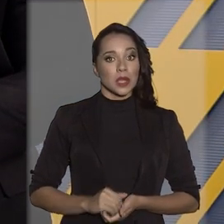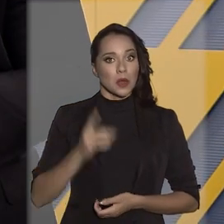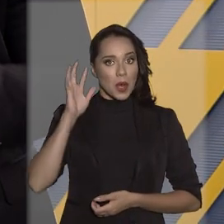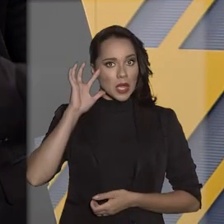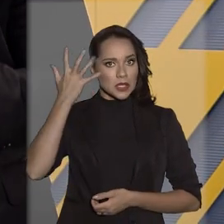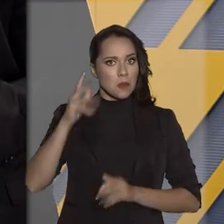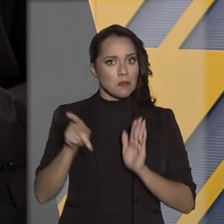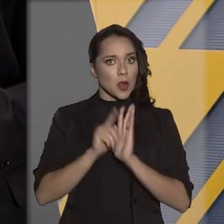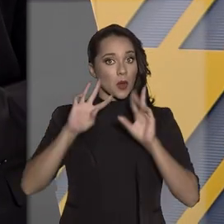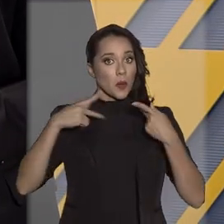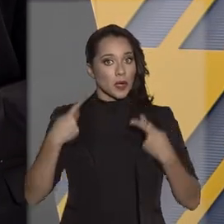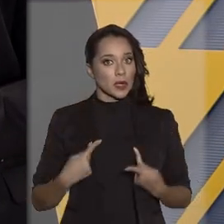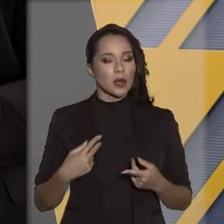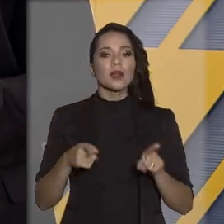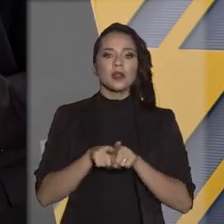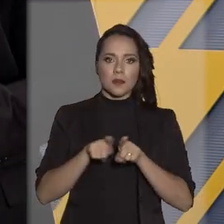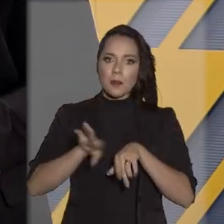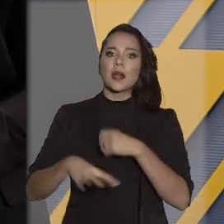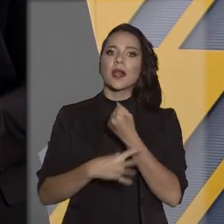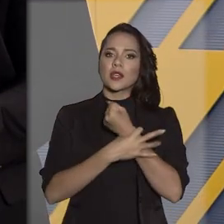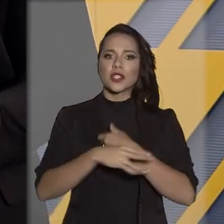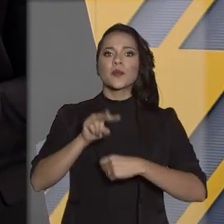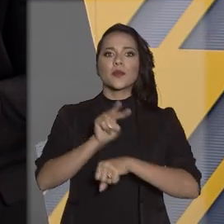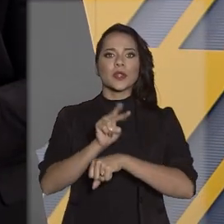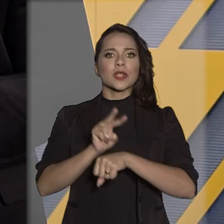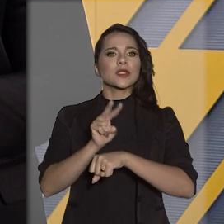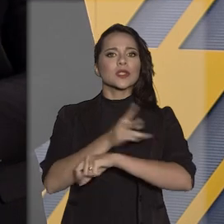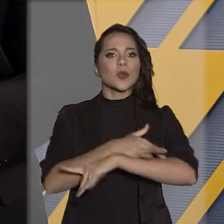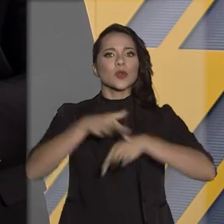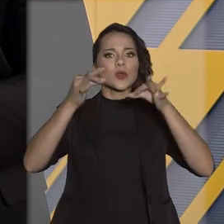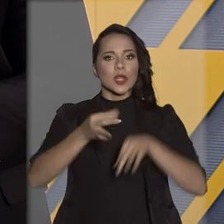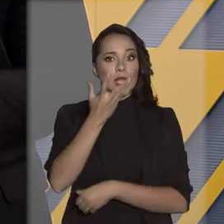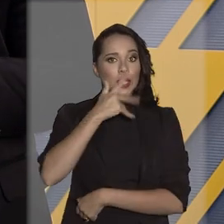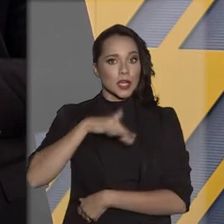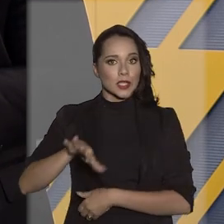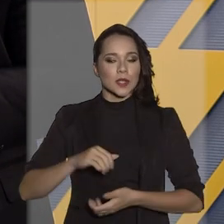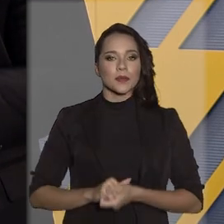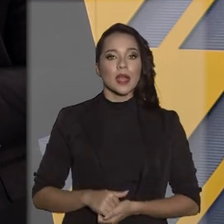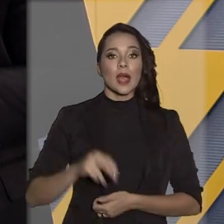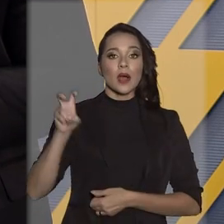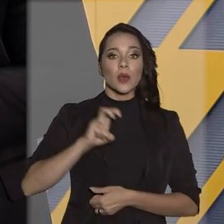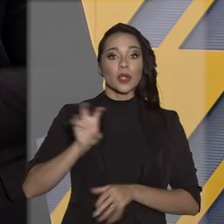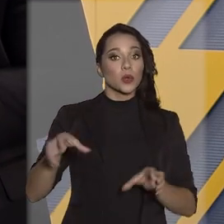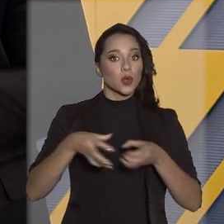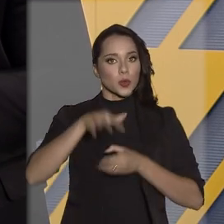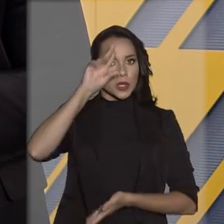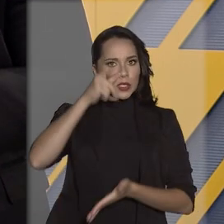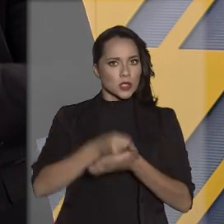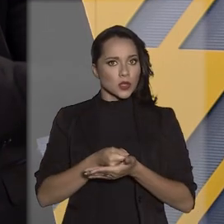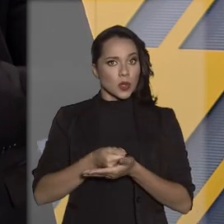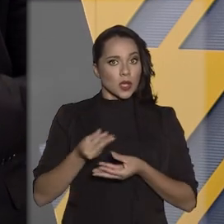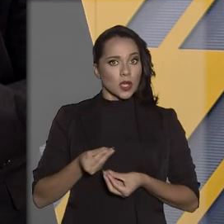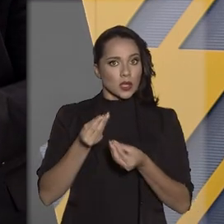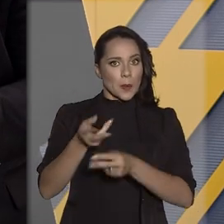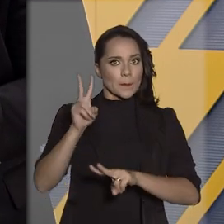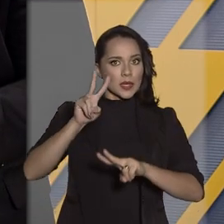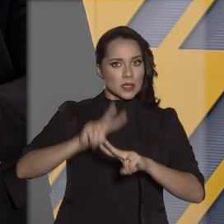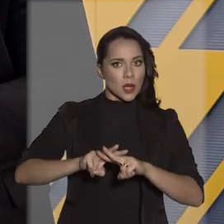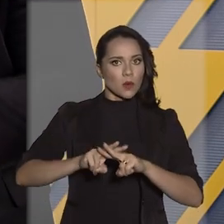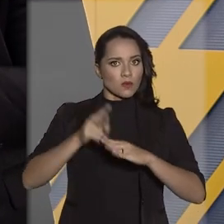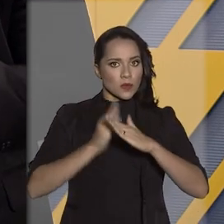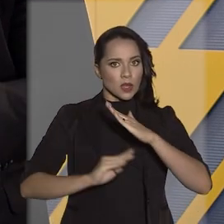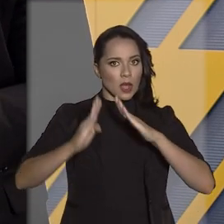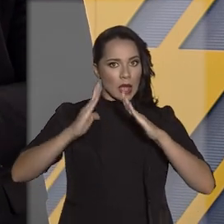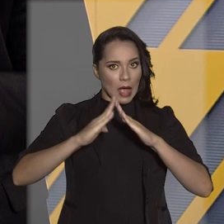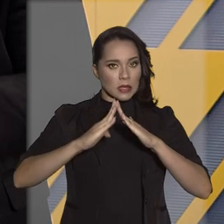Considerando razões humanitárias e para garantir a proteção integral da criança, a quinta turma decidiu que a concessão de prisão